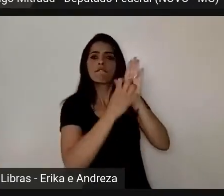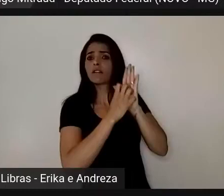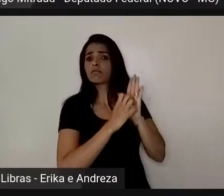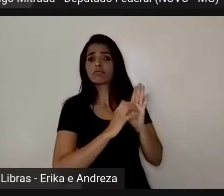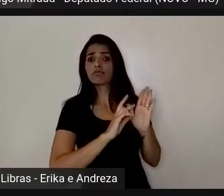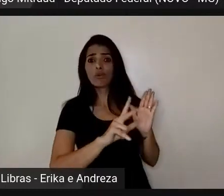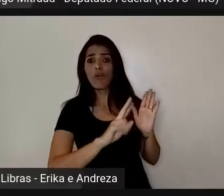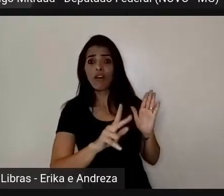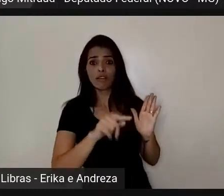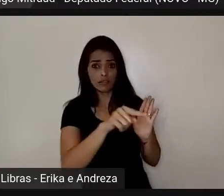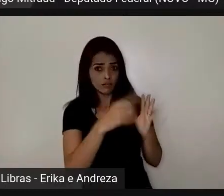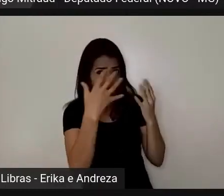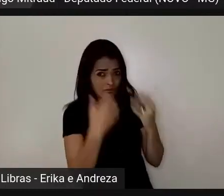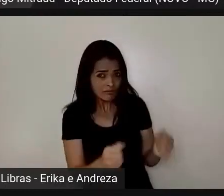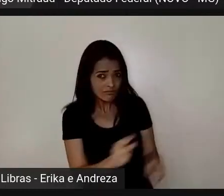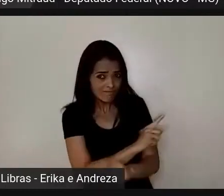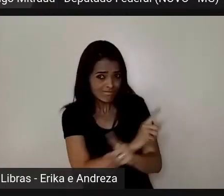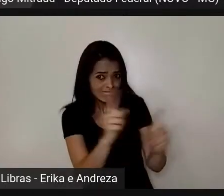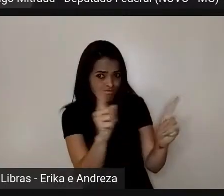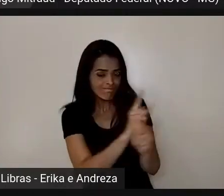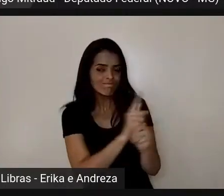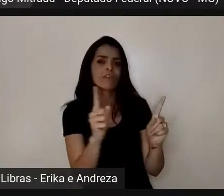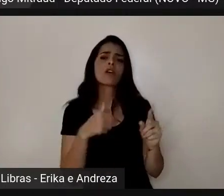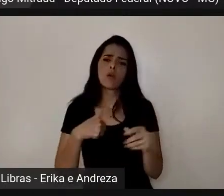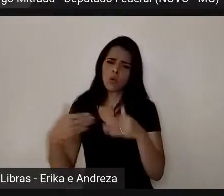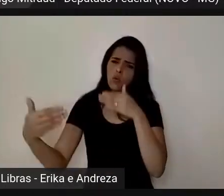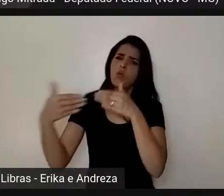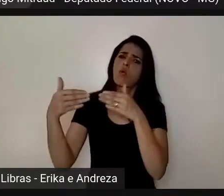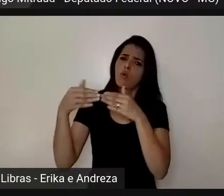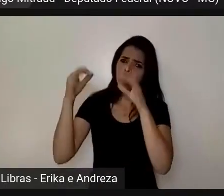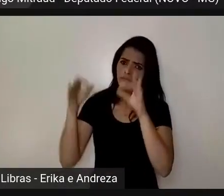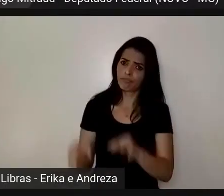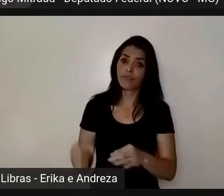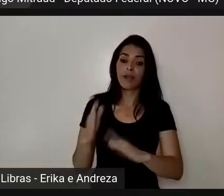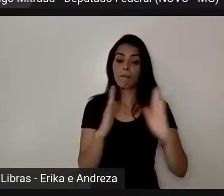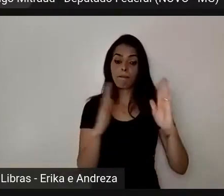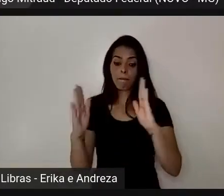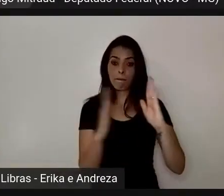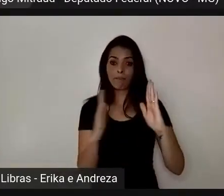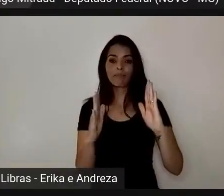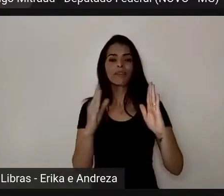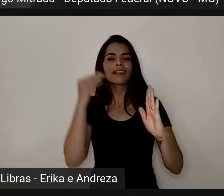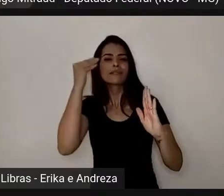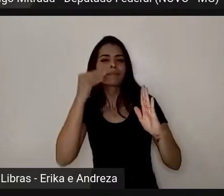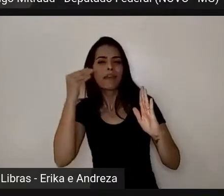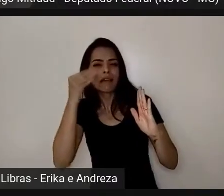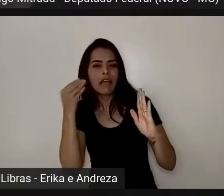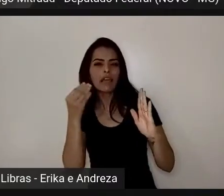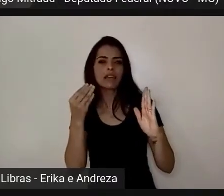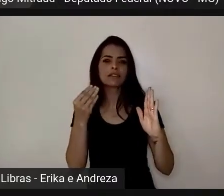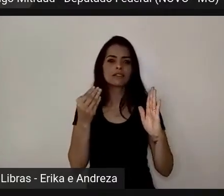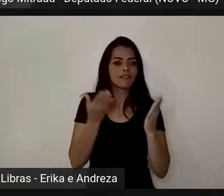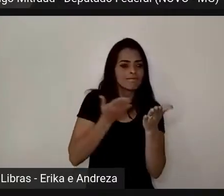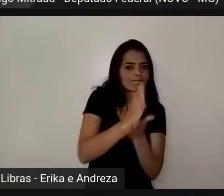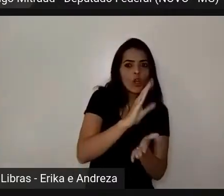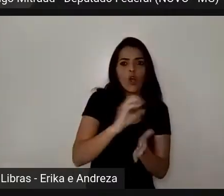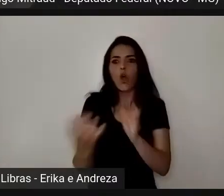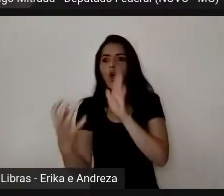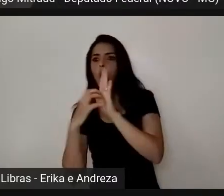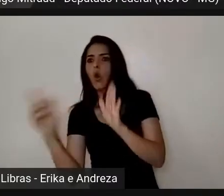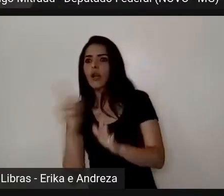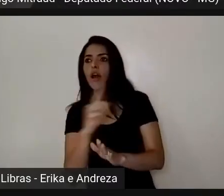vai aceitar, né? Eu concordo que o nosso estágio probatório precisa de melhorias, né? Especialmente na minha área, que é a